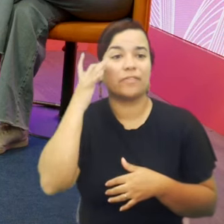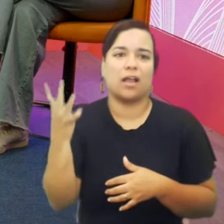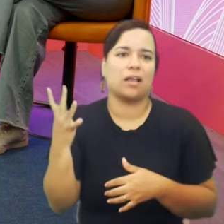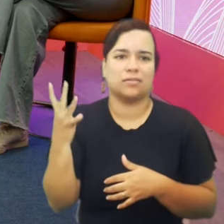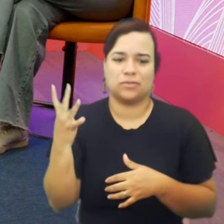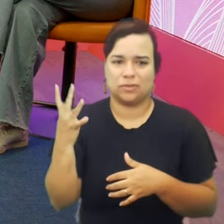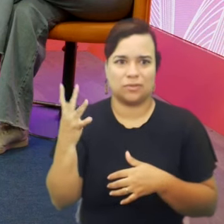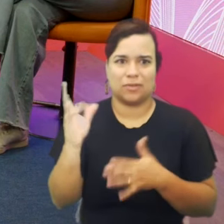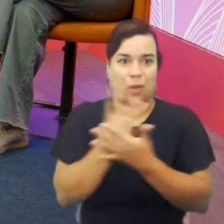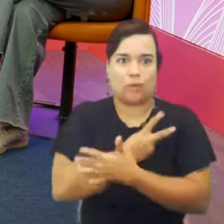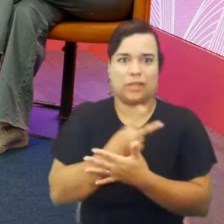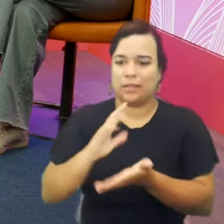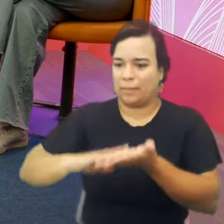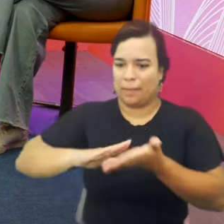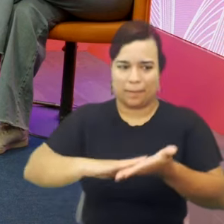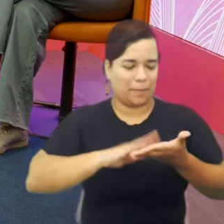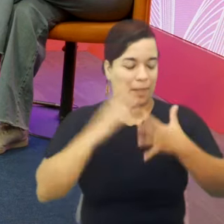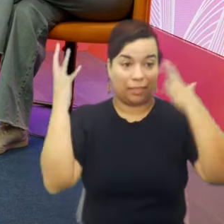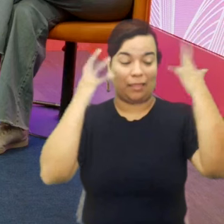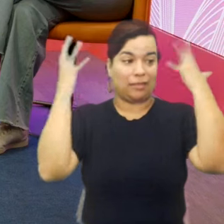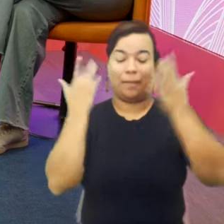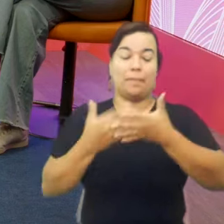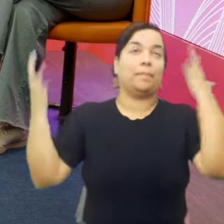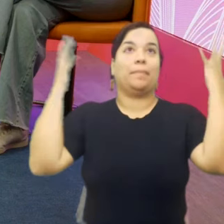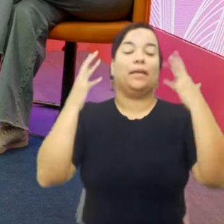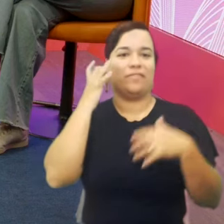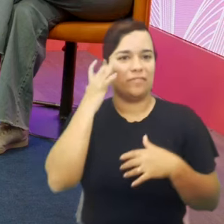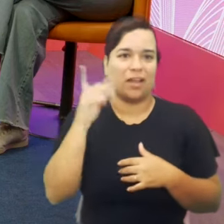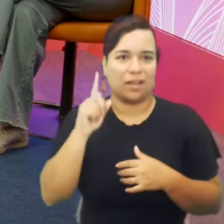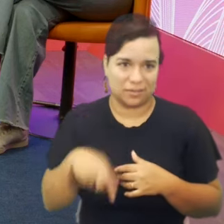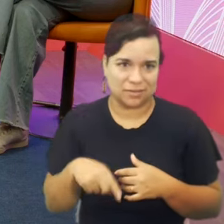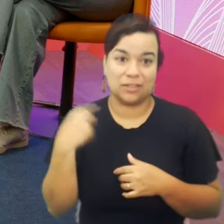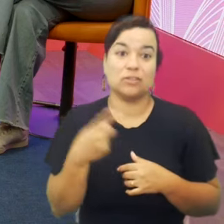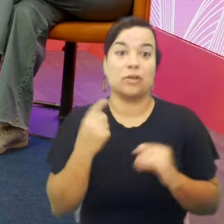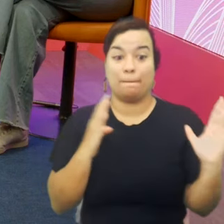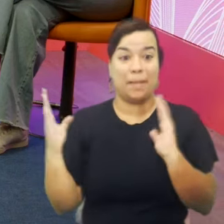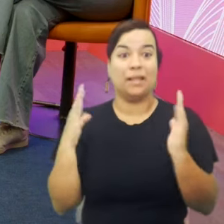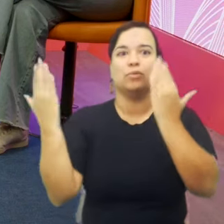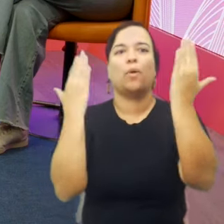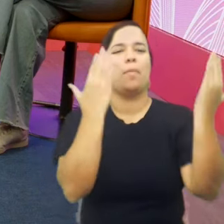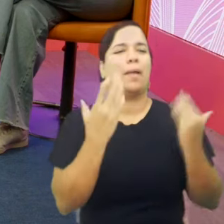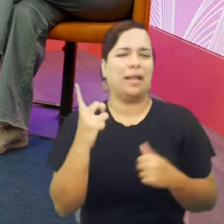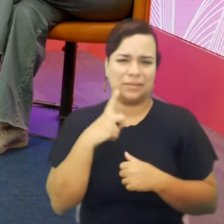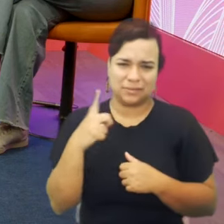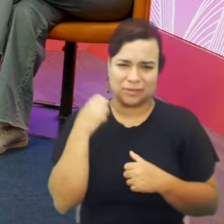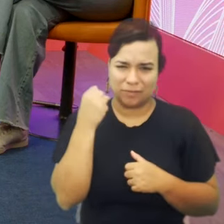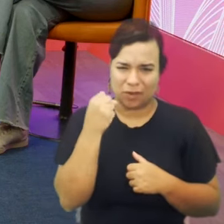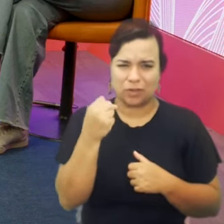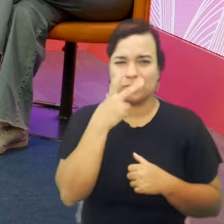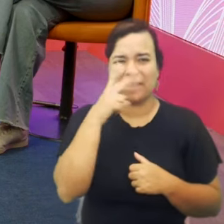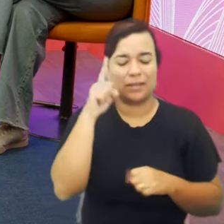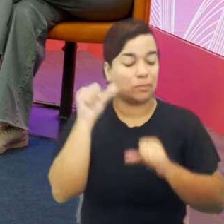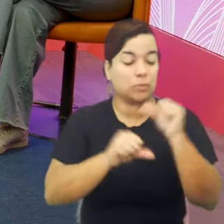muito fácil a gente se perder no dia a dia, é com todos esses aplausos. É muita informação, a gente está vivendo a era da comparação, que isso vem deturpando